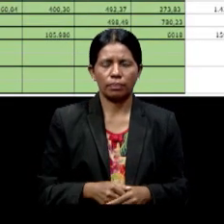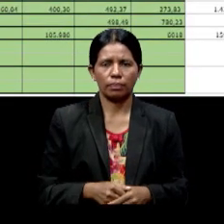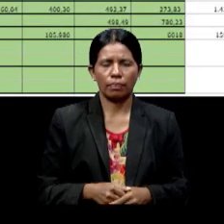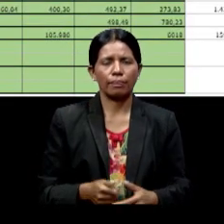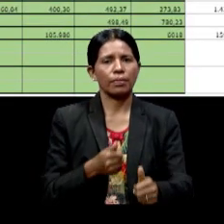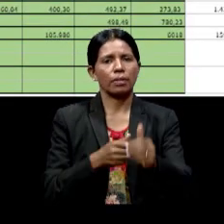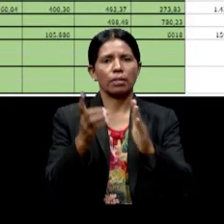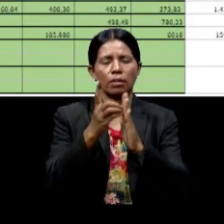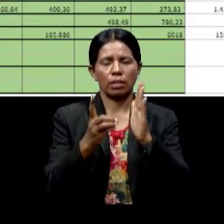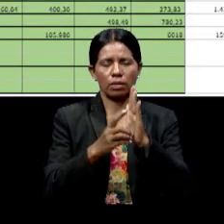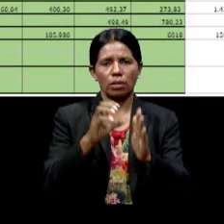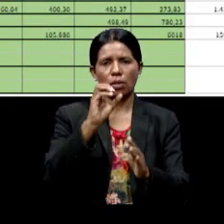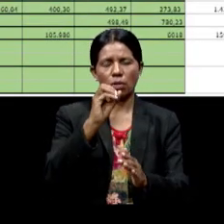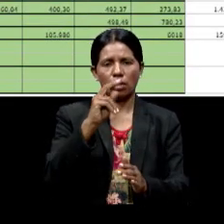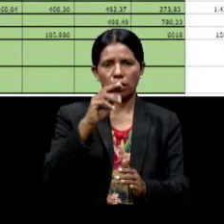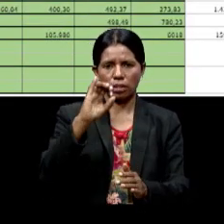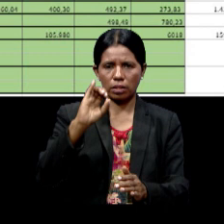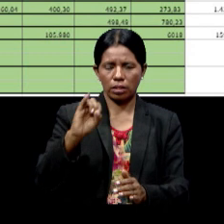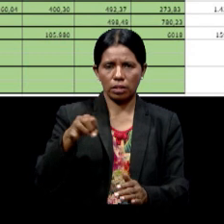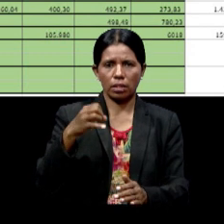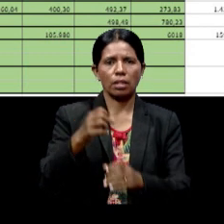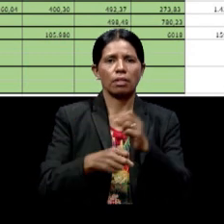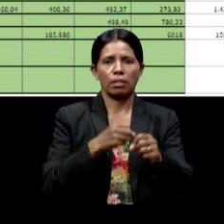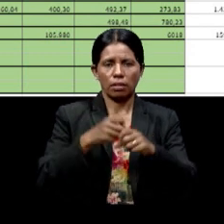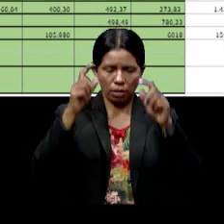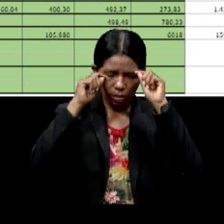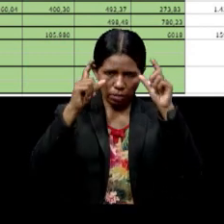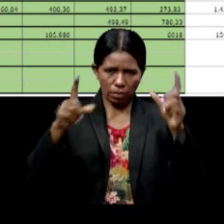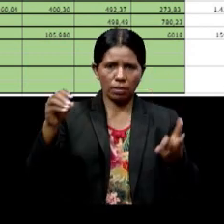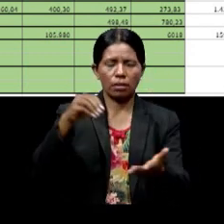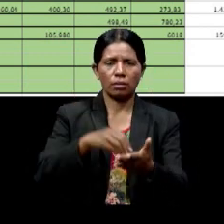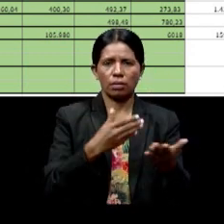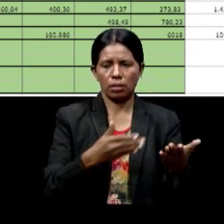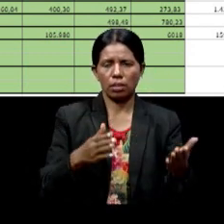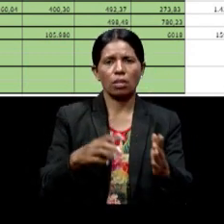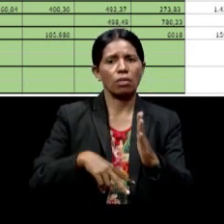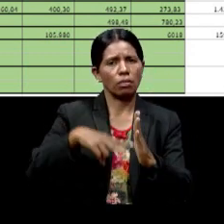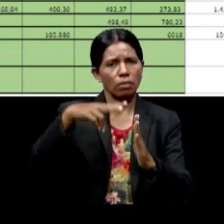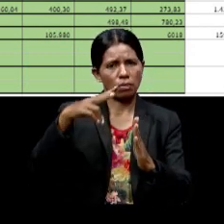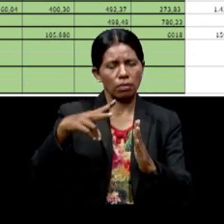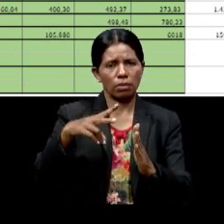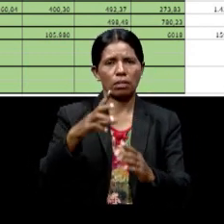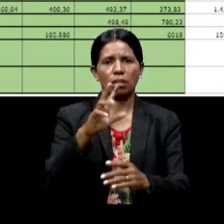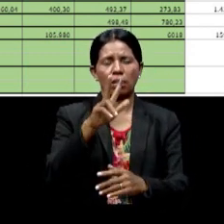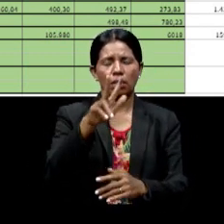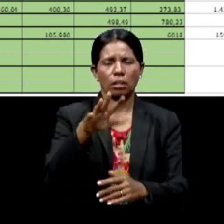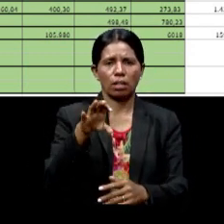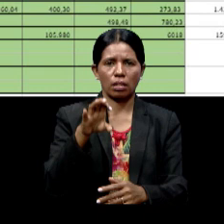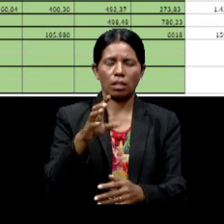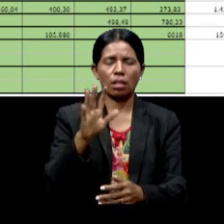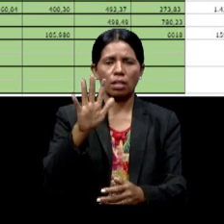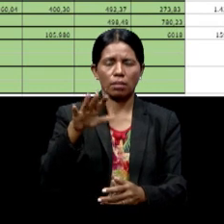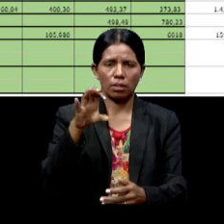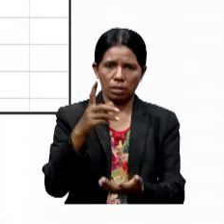Tuir dado susi ONG la homutuk, karatina Timor Leste importa sasanho valor quase tokon dólar americano atus